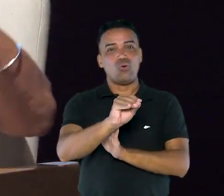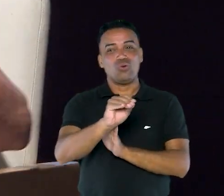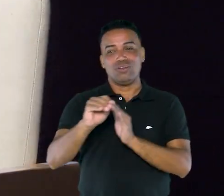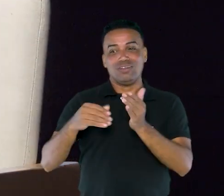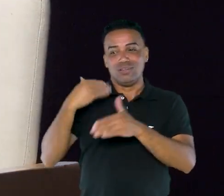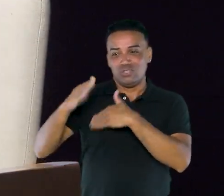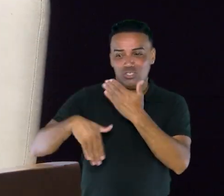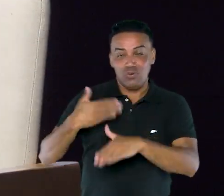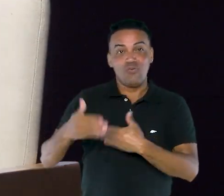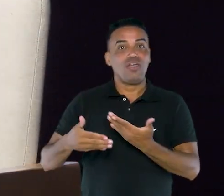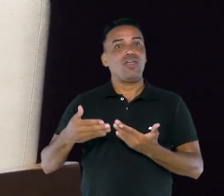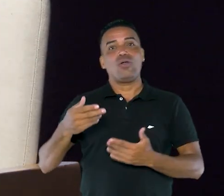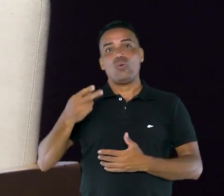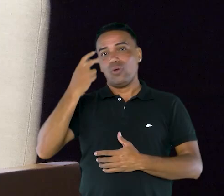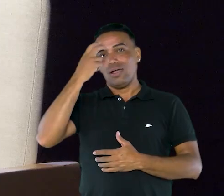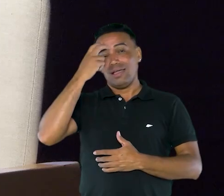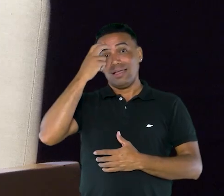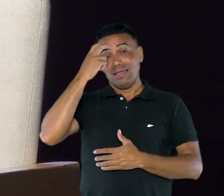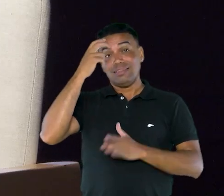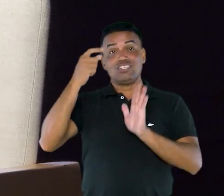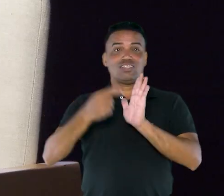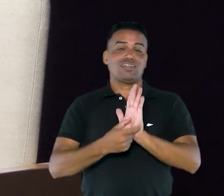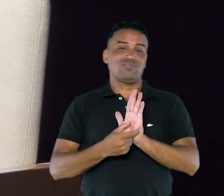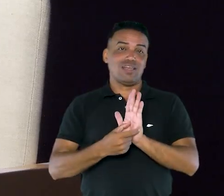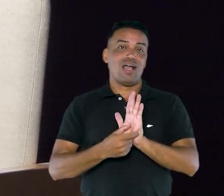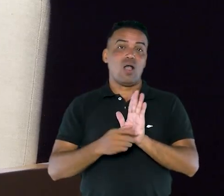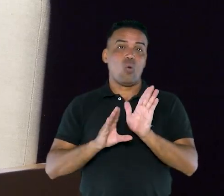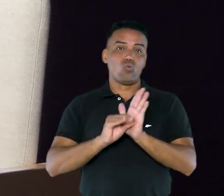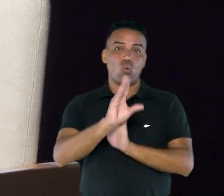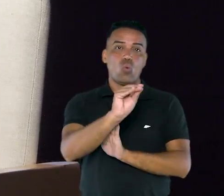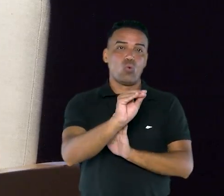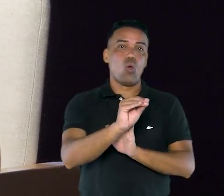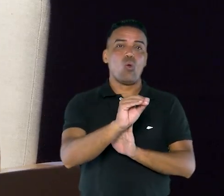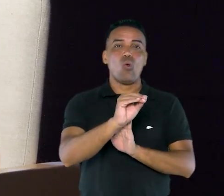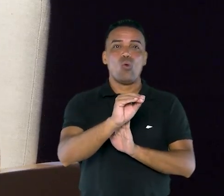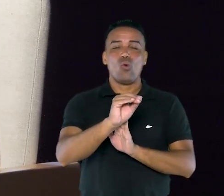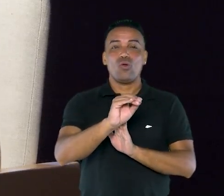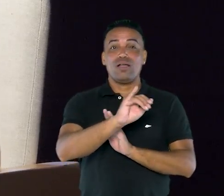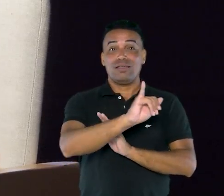desenvolveu toda a linha de inteligência artificial da Google, a DeepMind. Então, o que